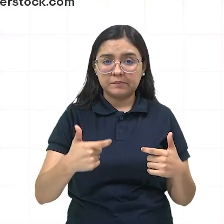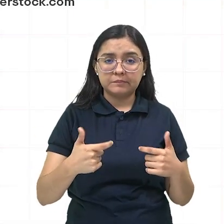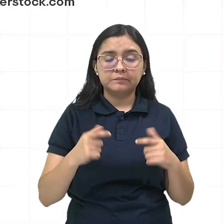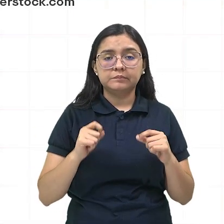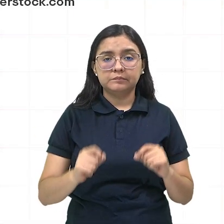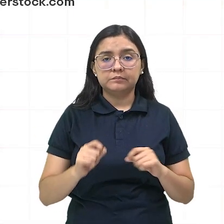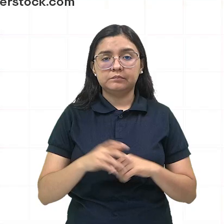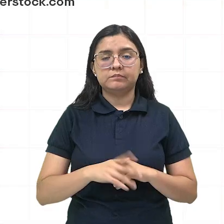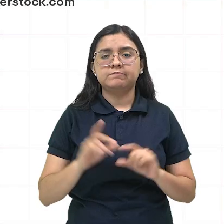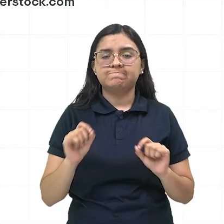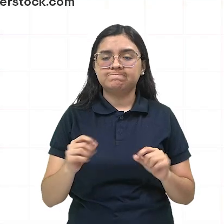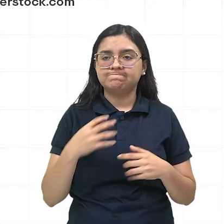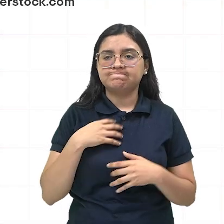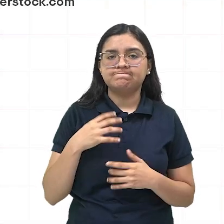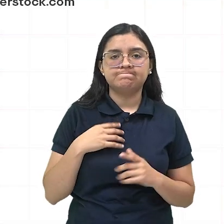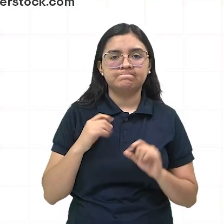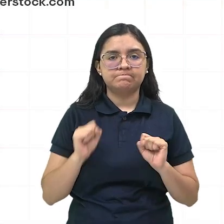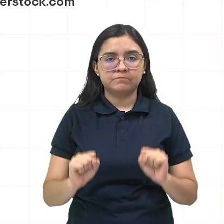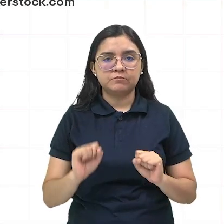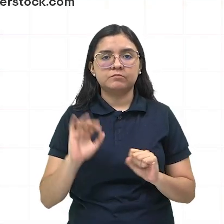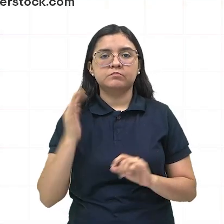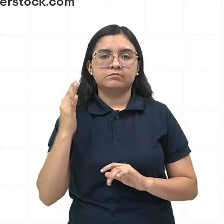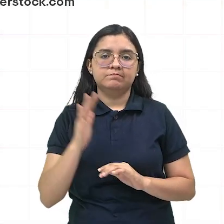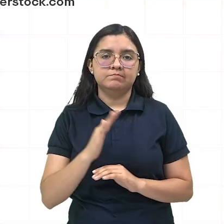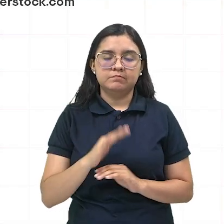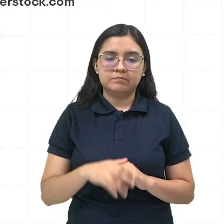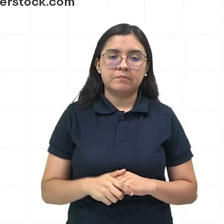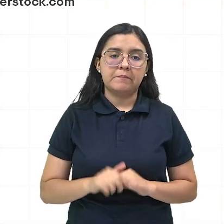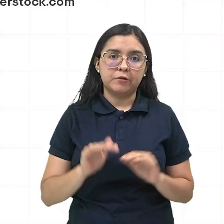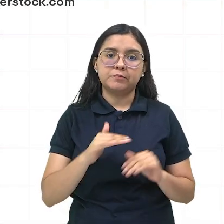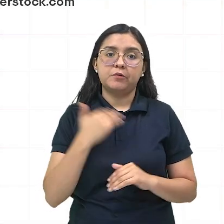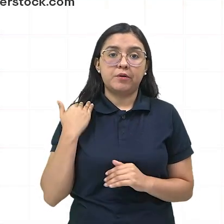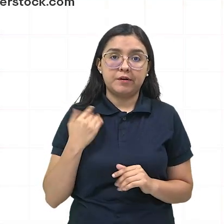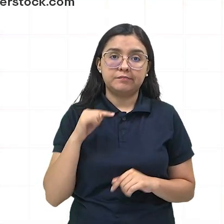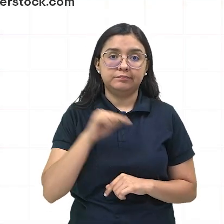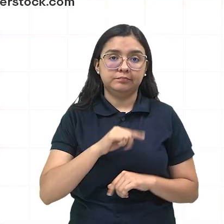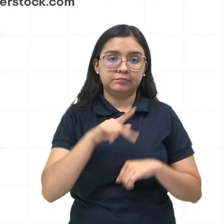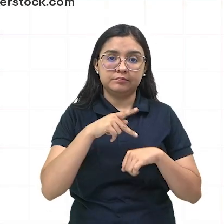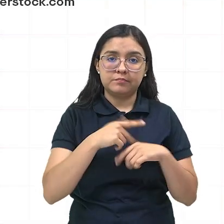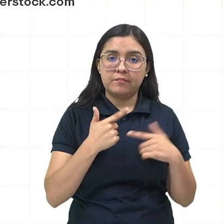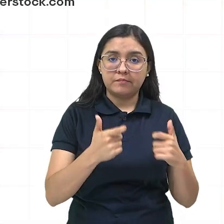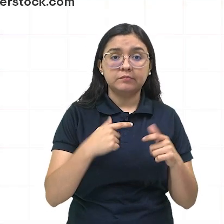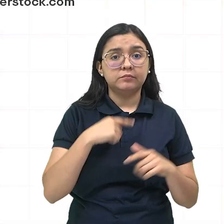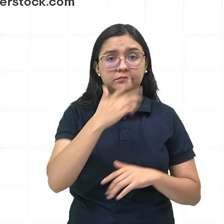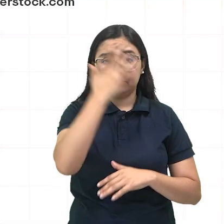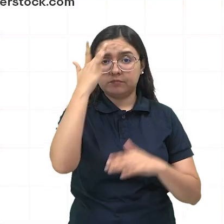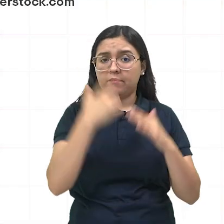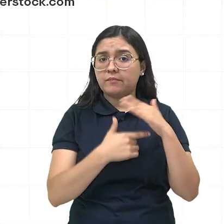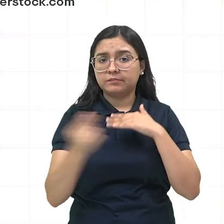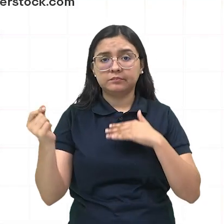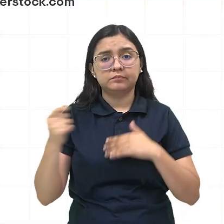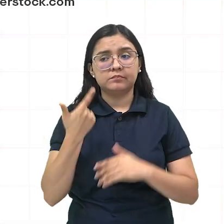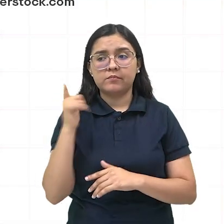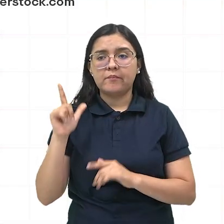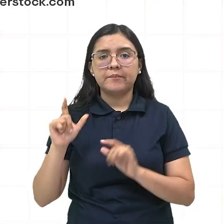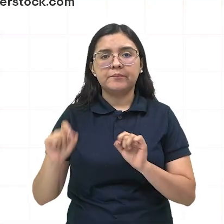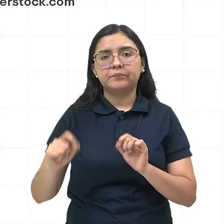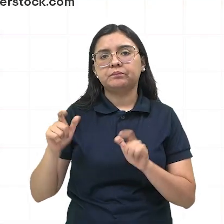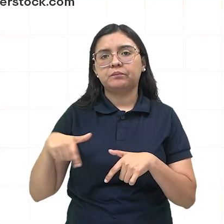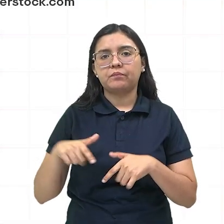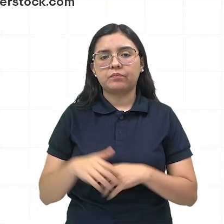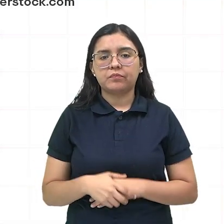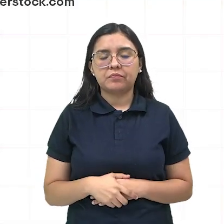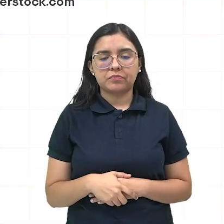que você pode morrer a qualquer momento é muito complicada, então as pessoas acabam saindo, né? E exemplos são vários aí ao longo do